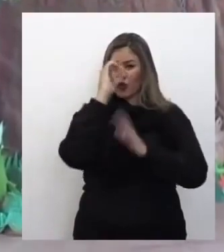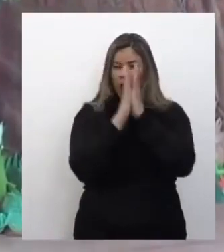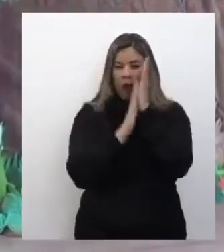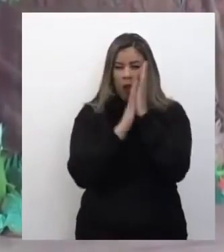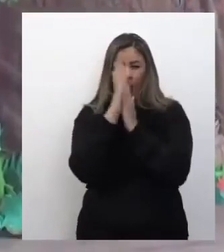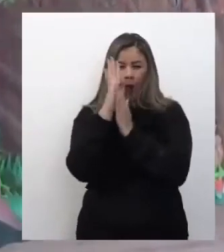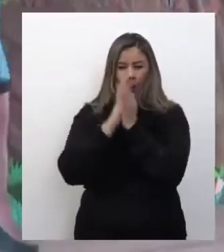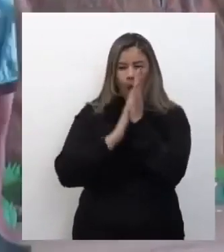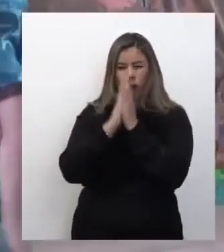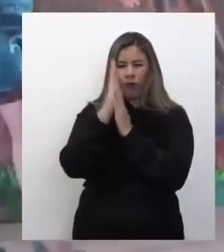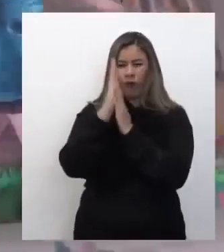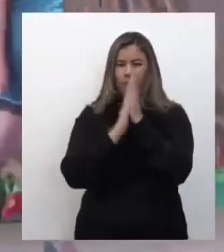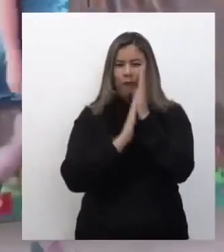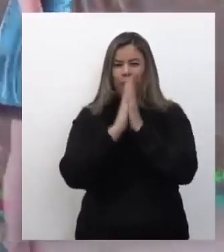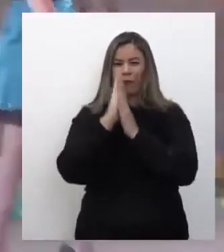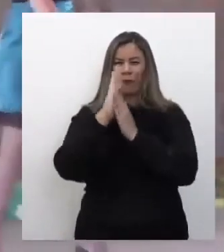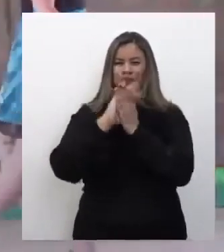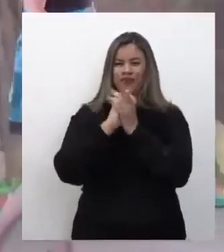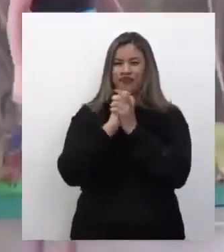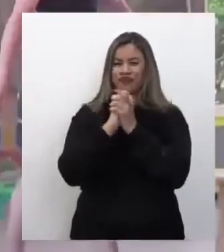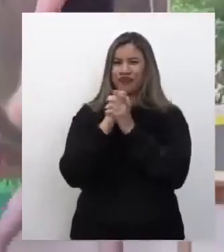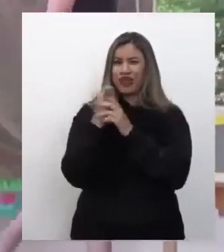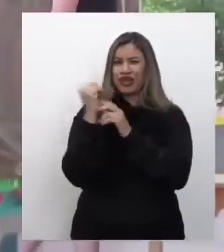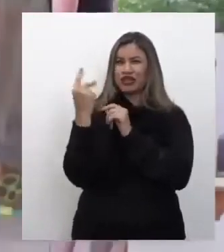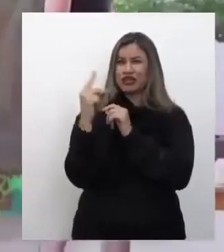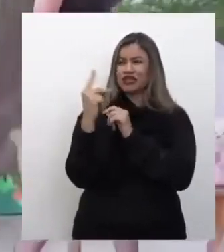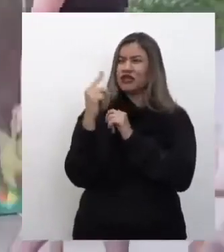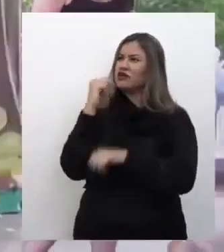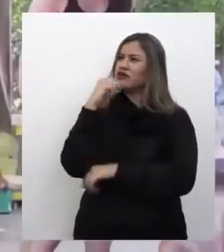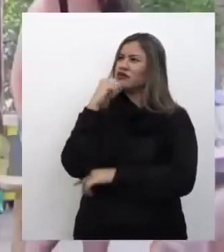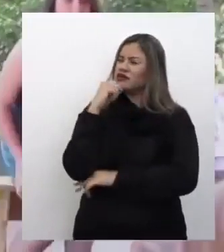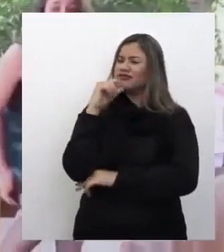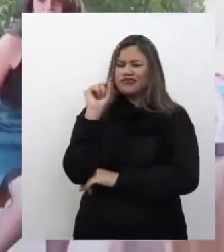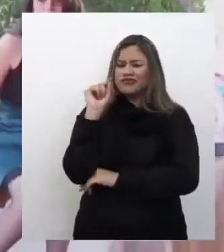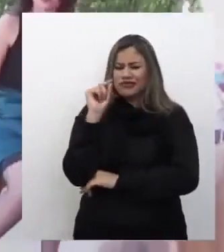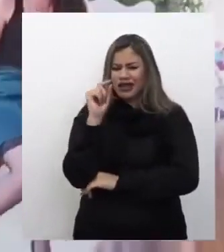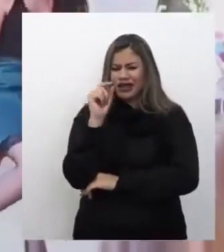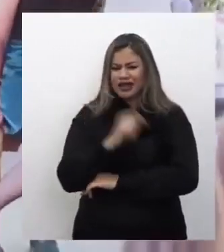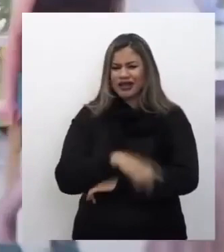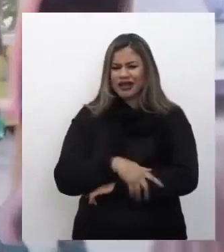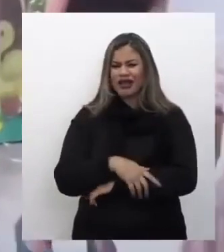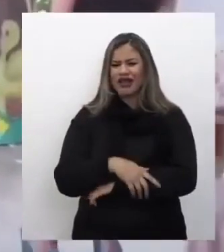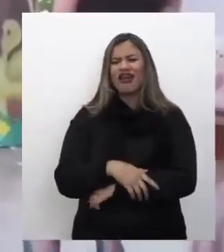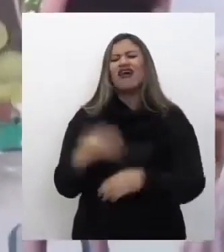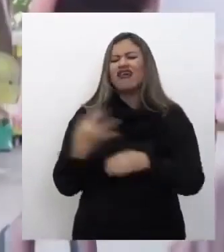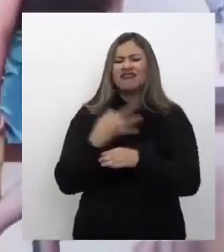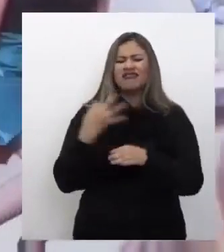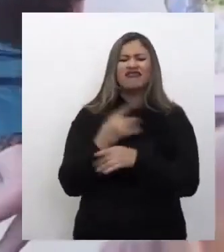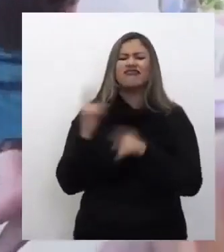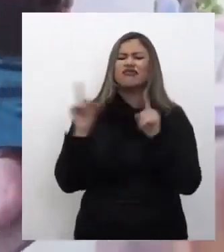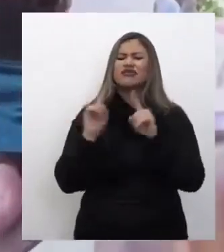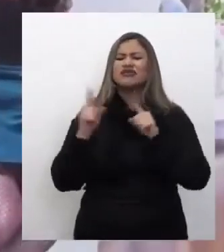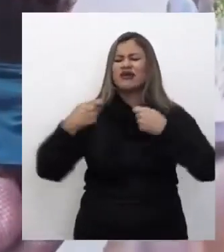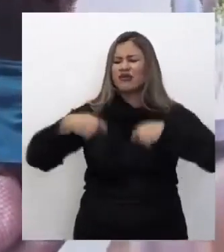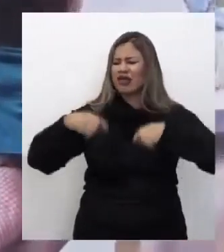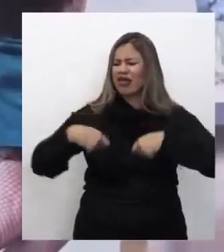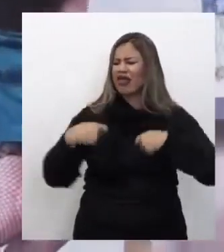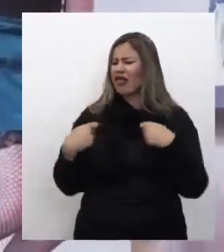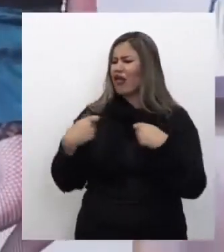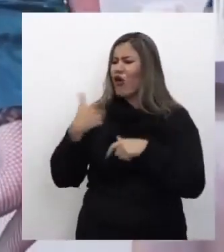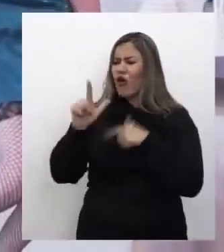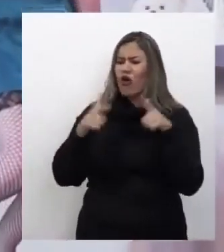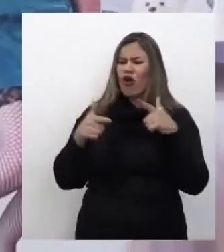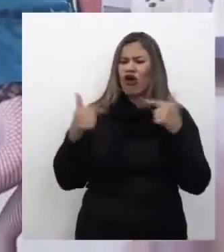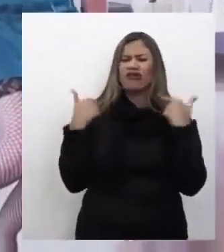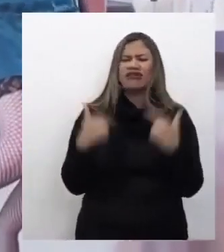de suas... Ai, gente, eu não aguento mais ficar aqui. Eu tenho que fazer alguma coisa. Tá muito chato ficar aqui